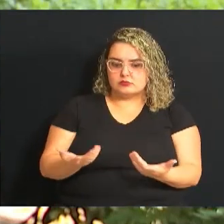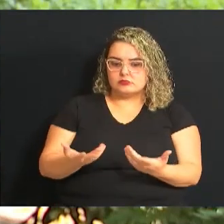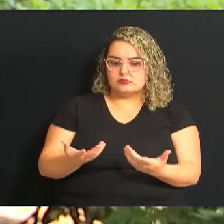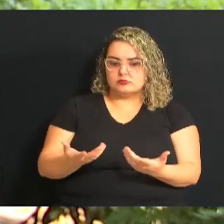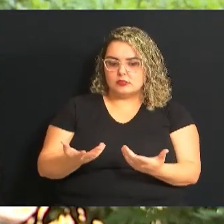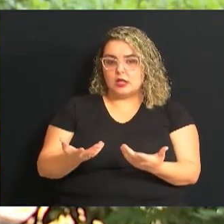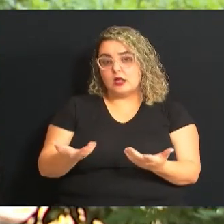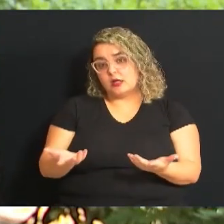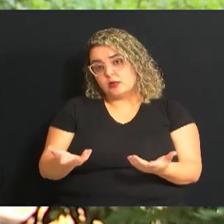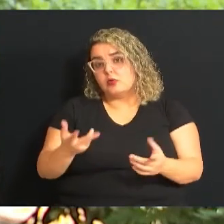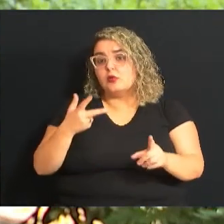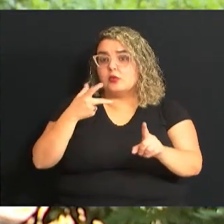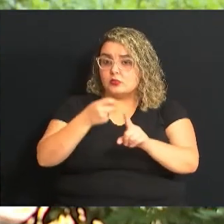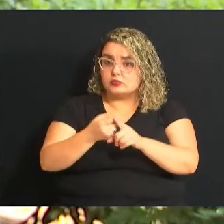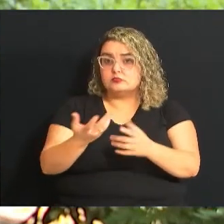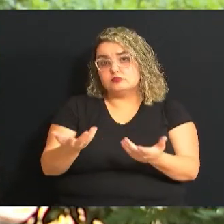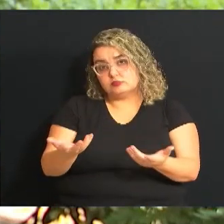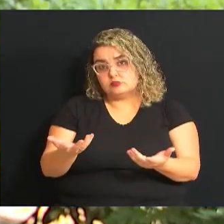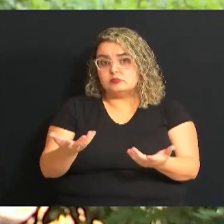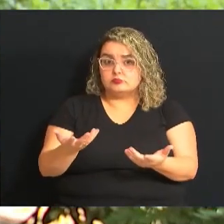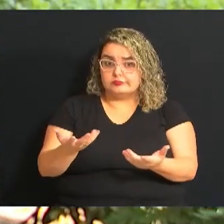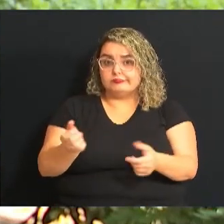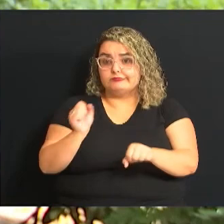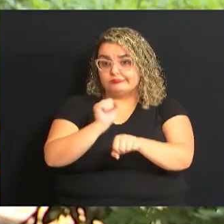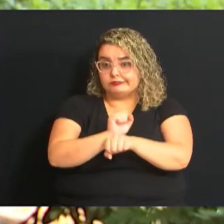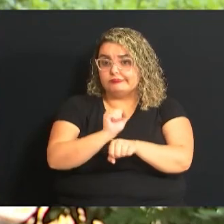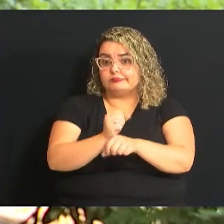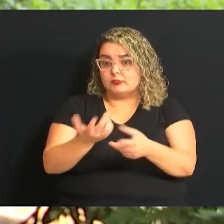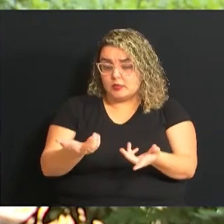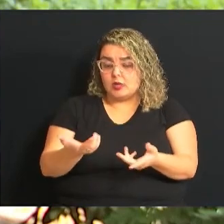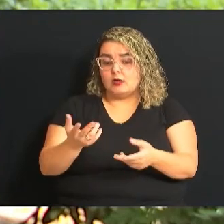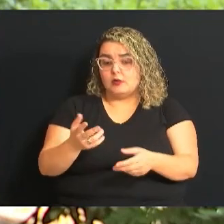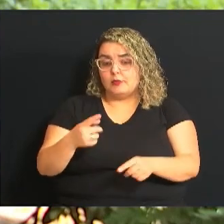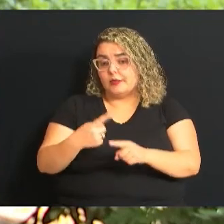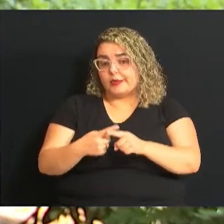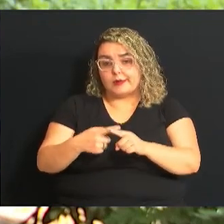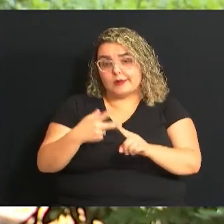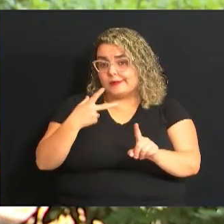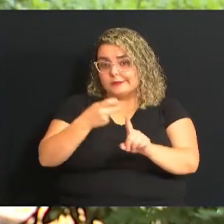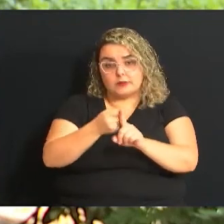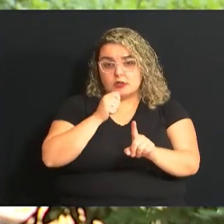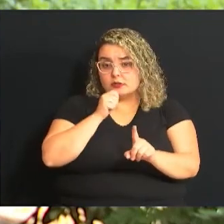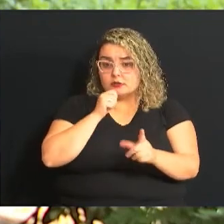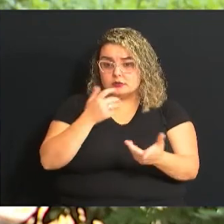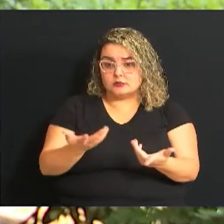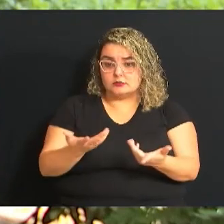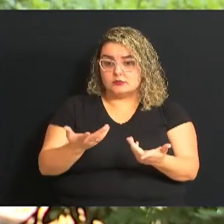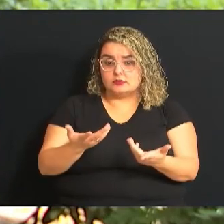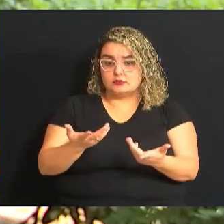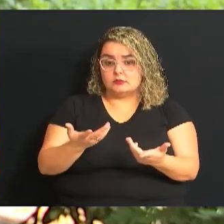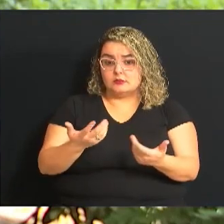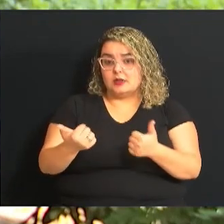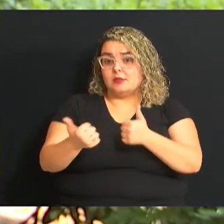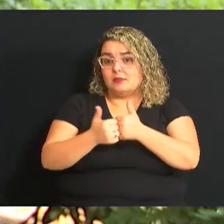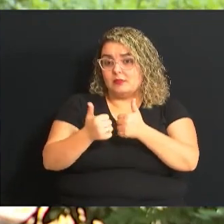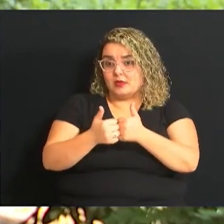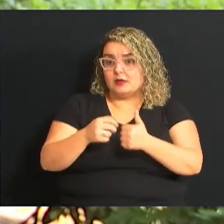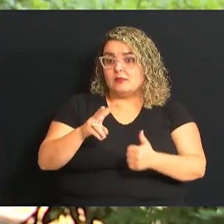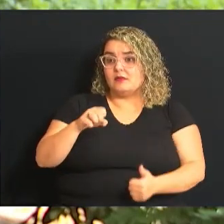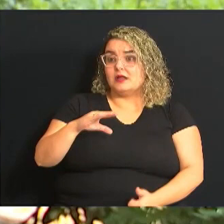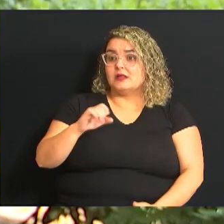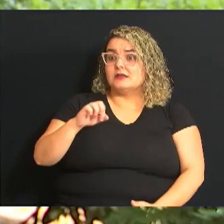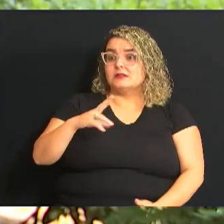umas doses meio que emperradas, né, por conta disso. Tem algumas que estão próximas a vencer. Como é que está essa